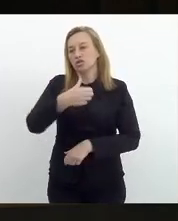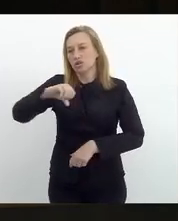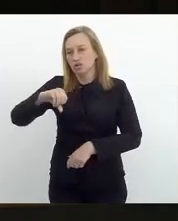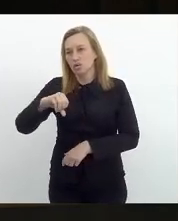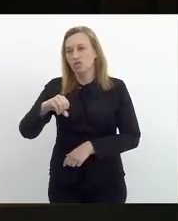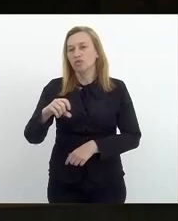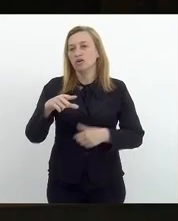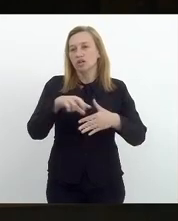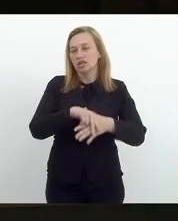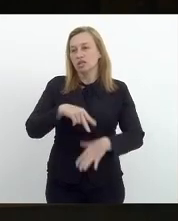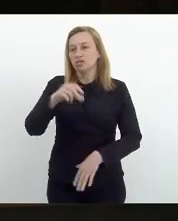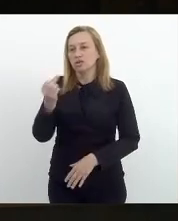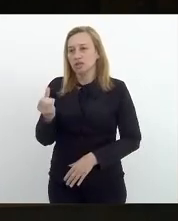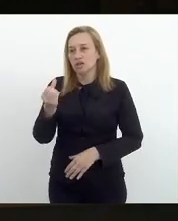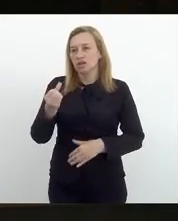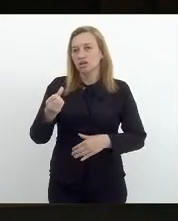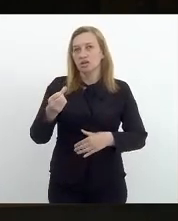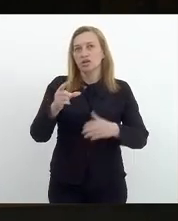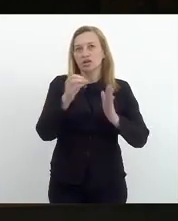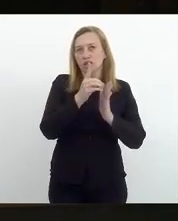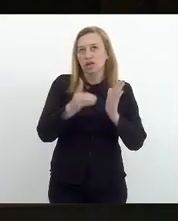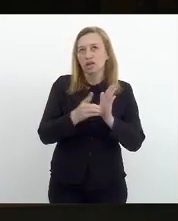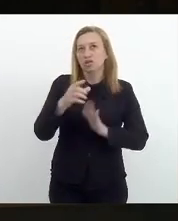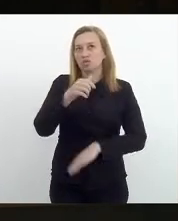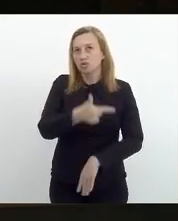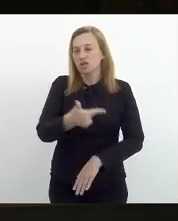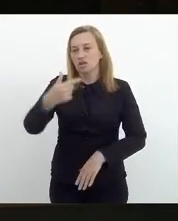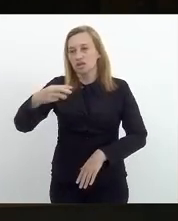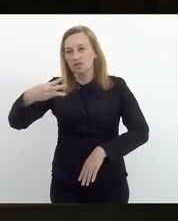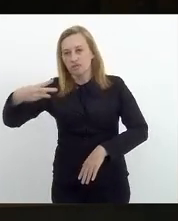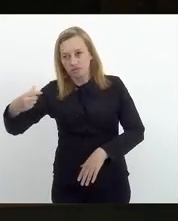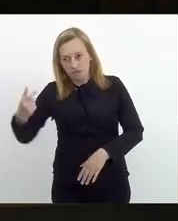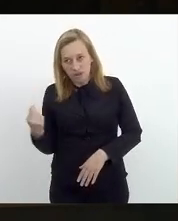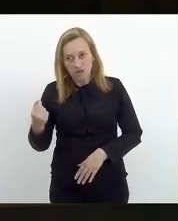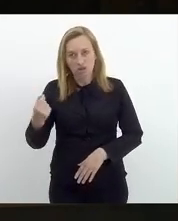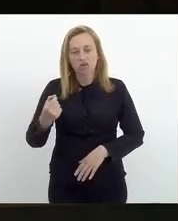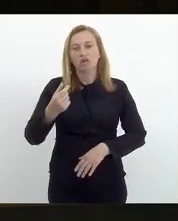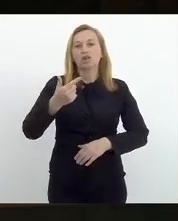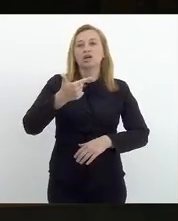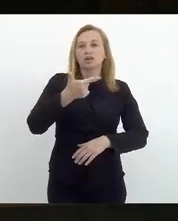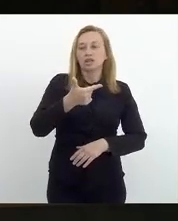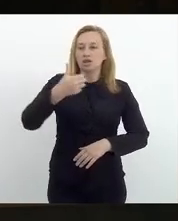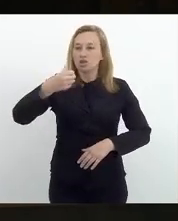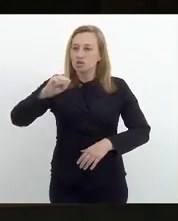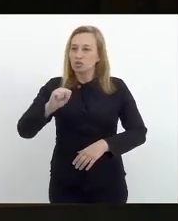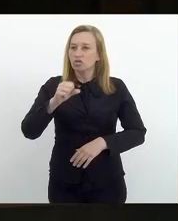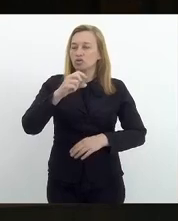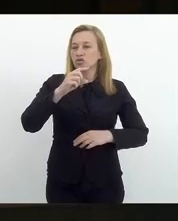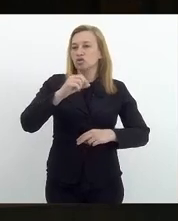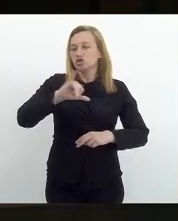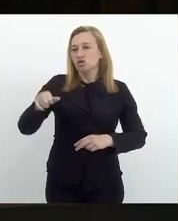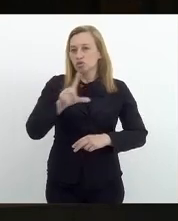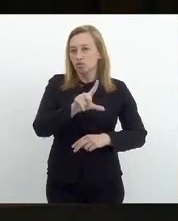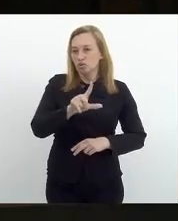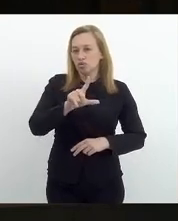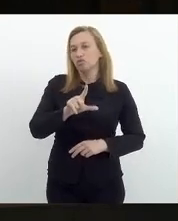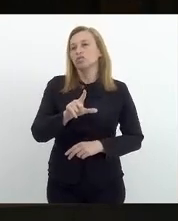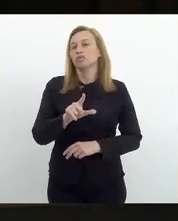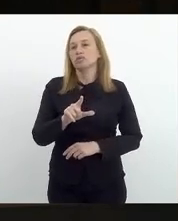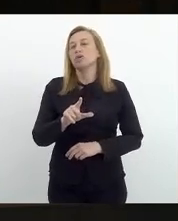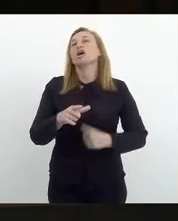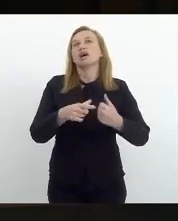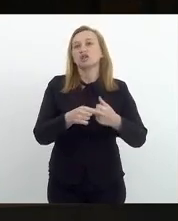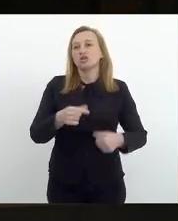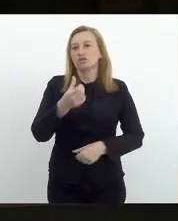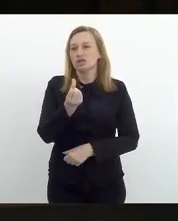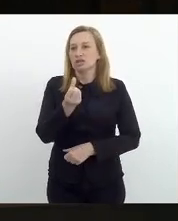6º do decreto-lei nº 220 de 18 de junho de 1975 e a licença especial prevista